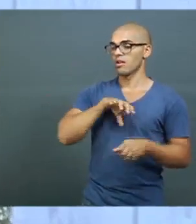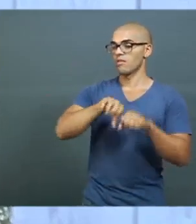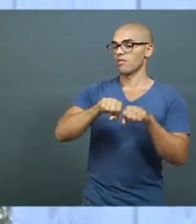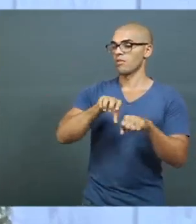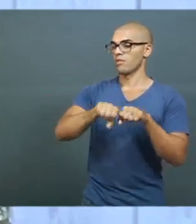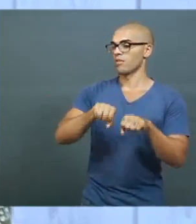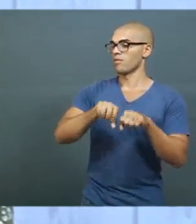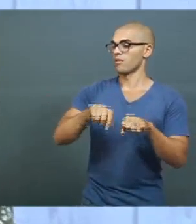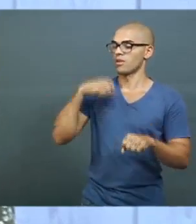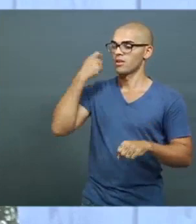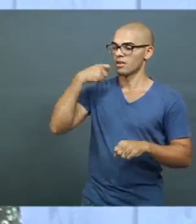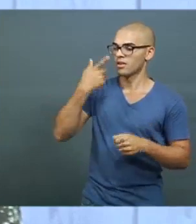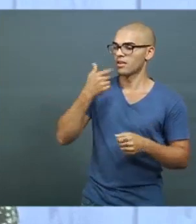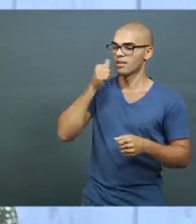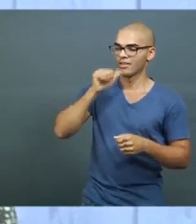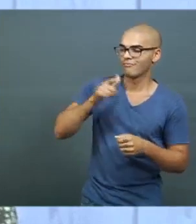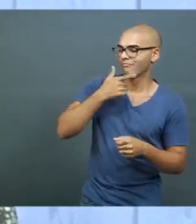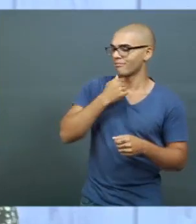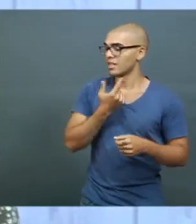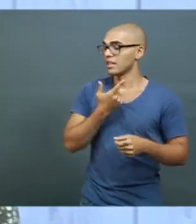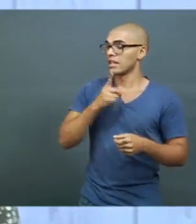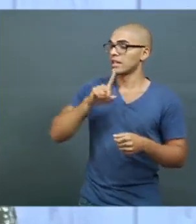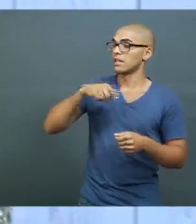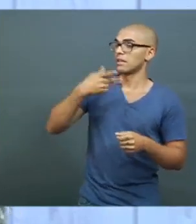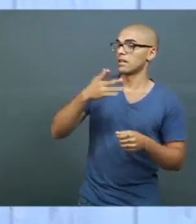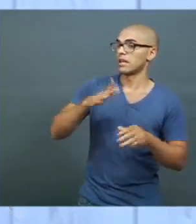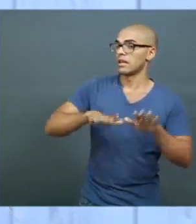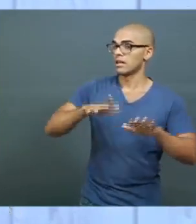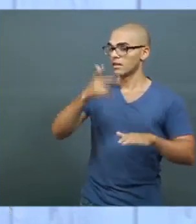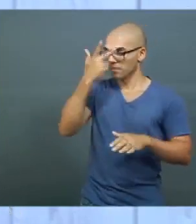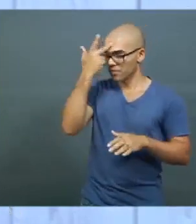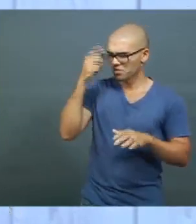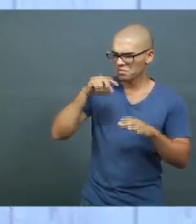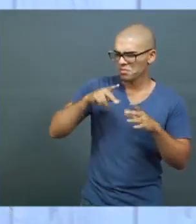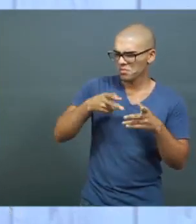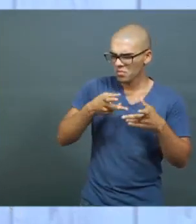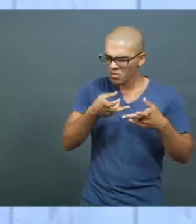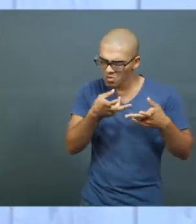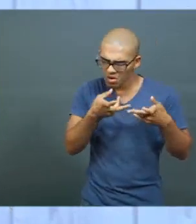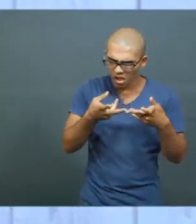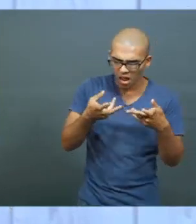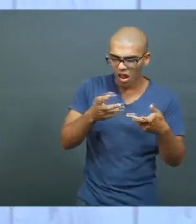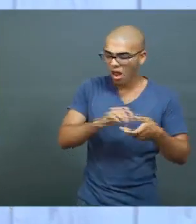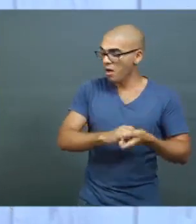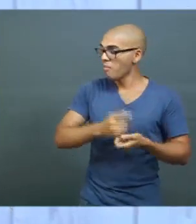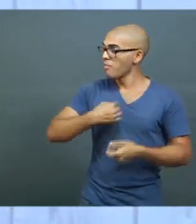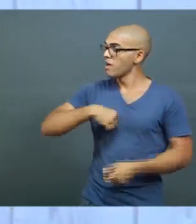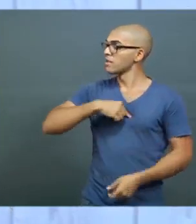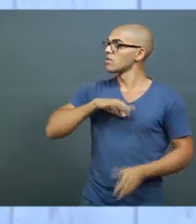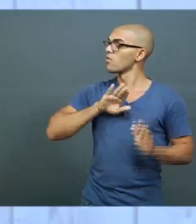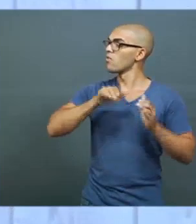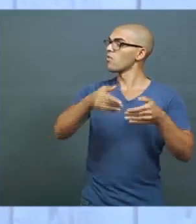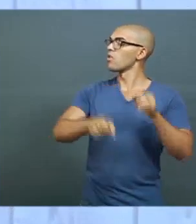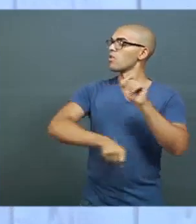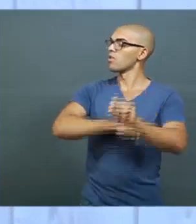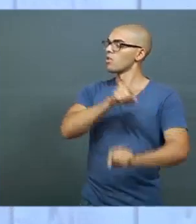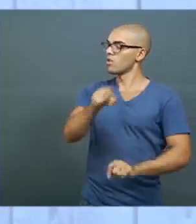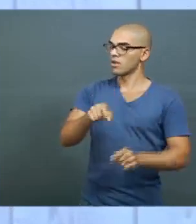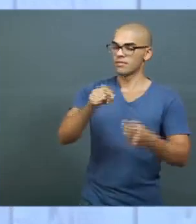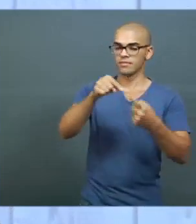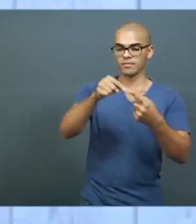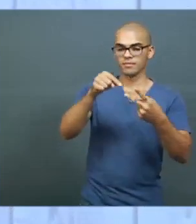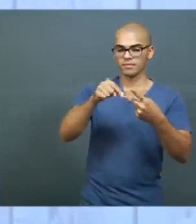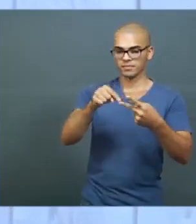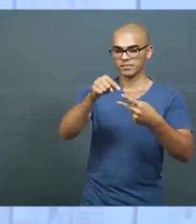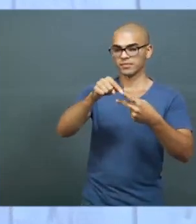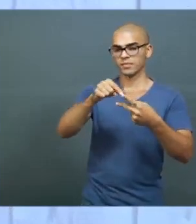outras técnicas, outras vias de formação dentro do teatro, mas o foco da nossa formação é em atuação teatral ou formação de